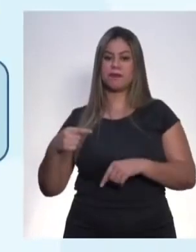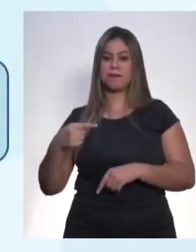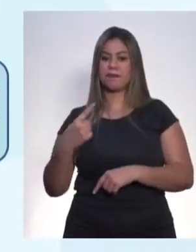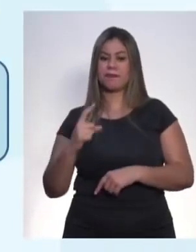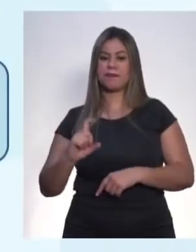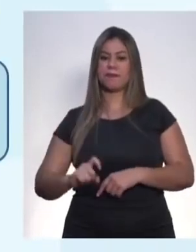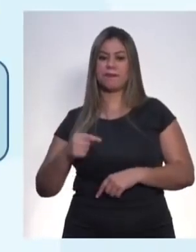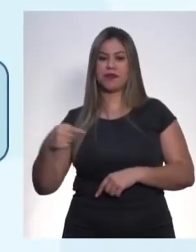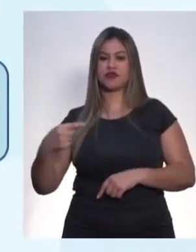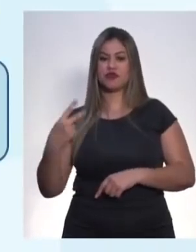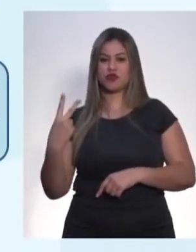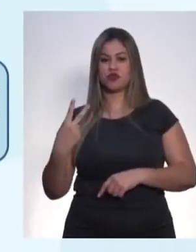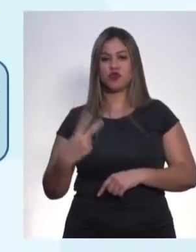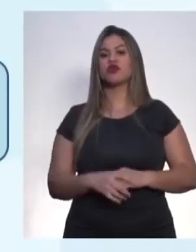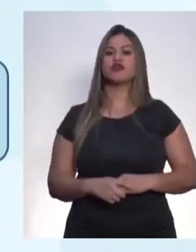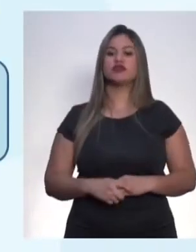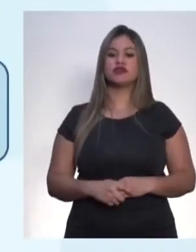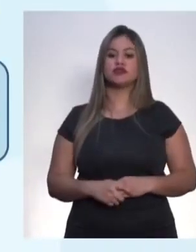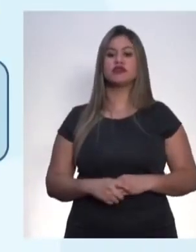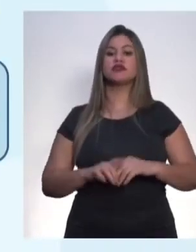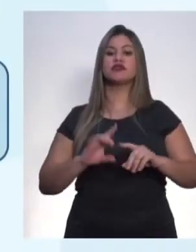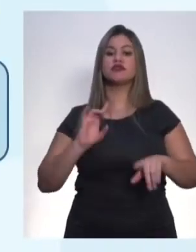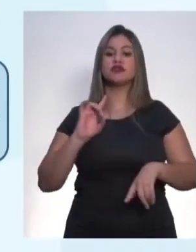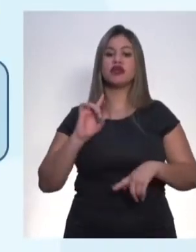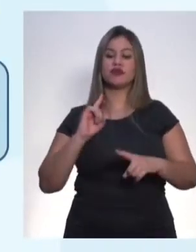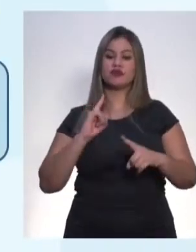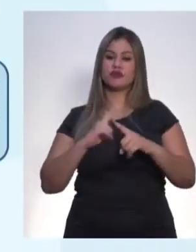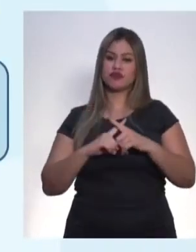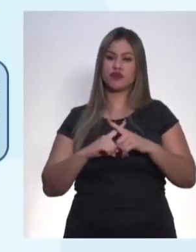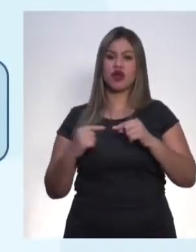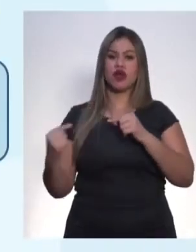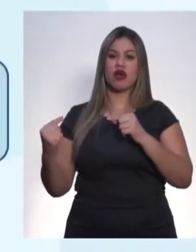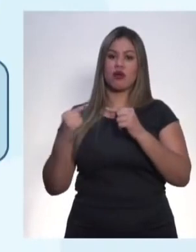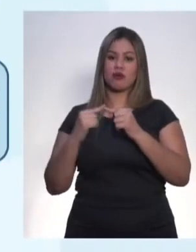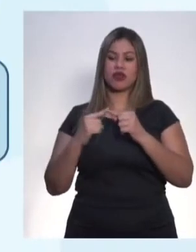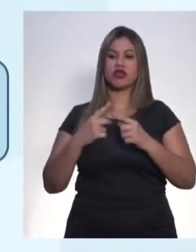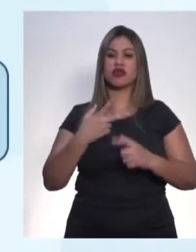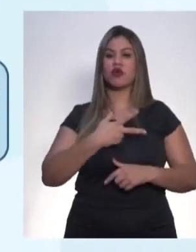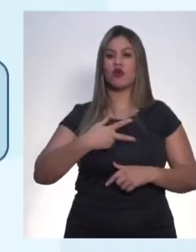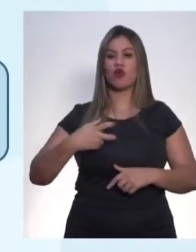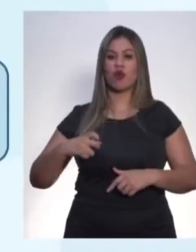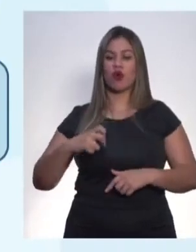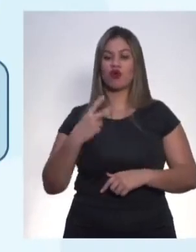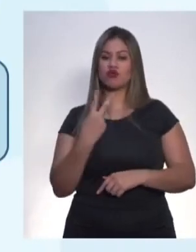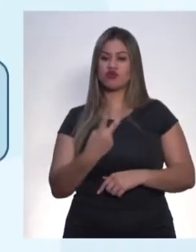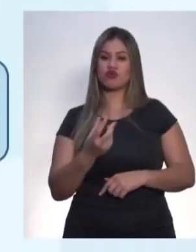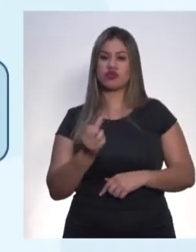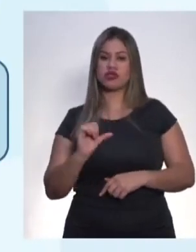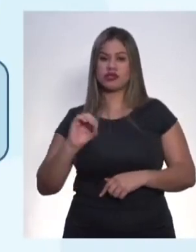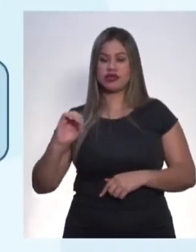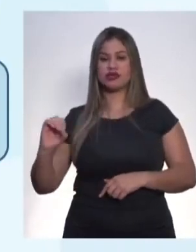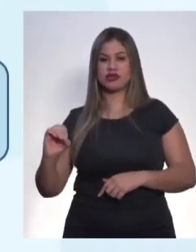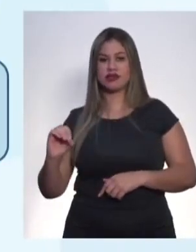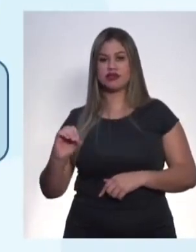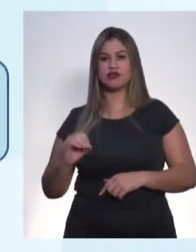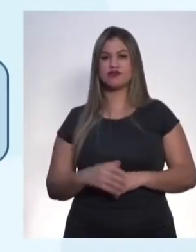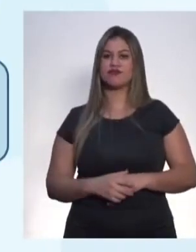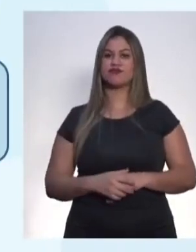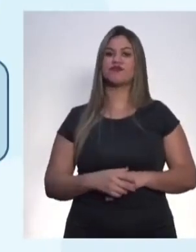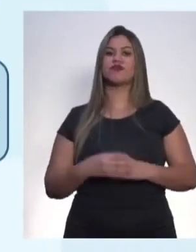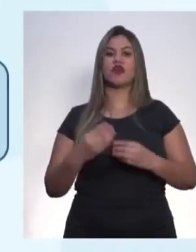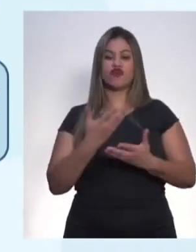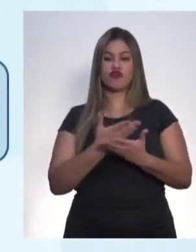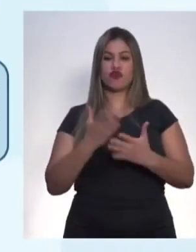parênteses, x menos 2. E essa multiplicação vai ser igual a 2.600. Você vai